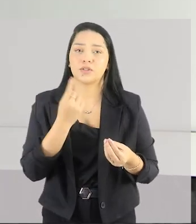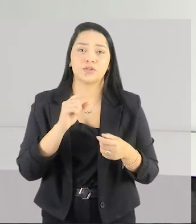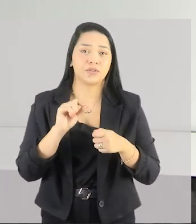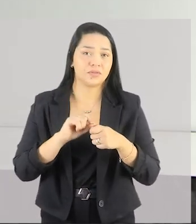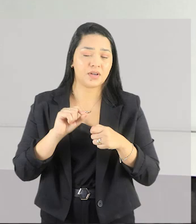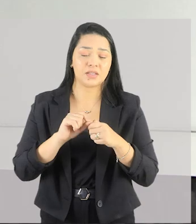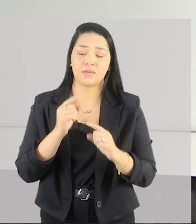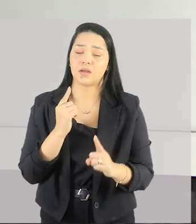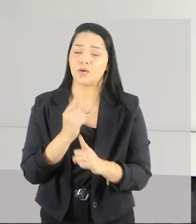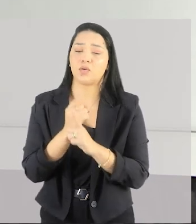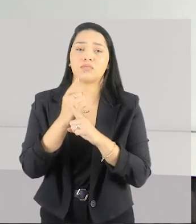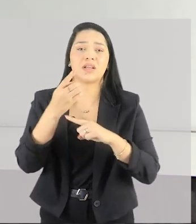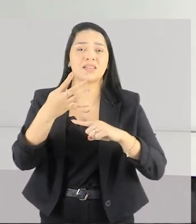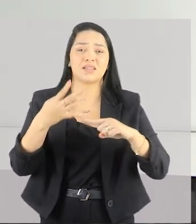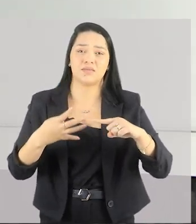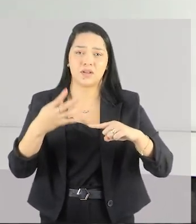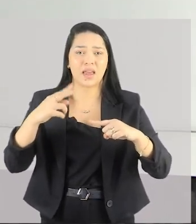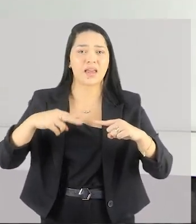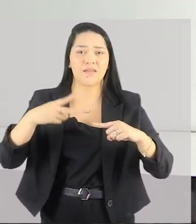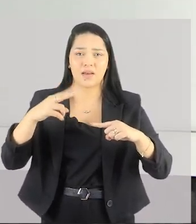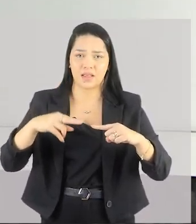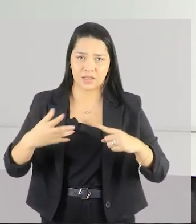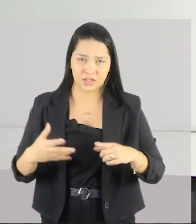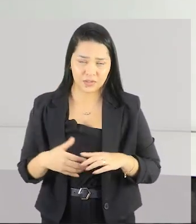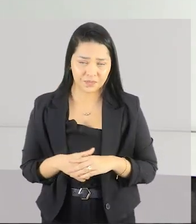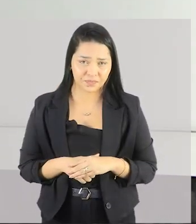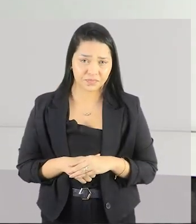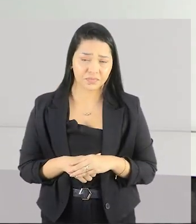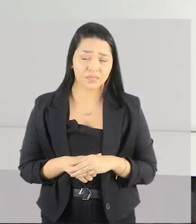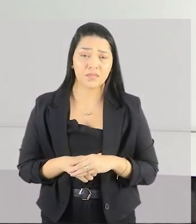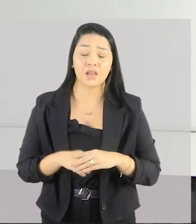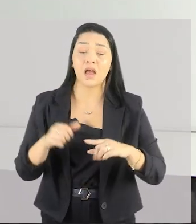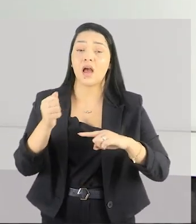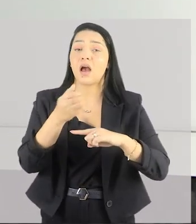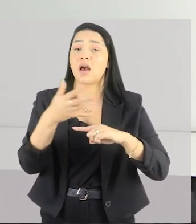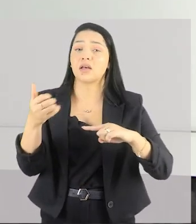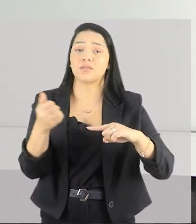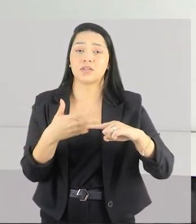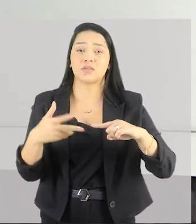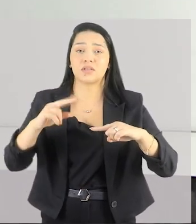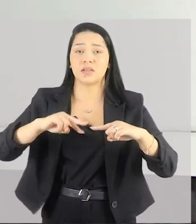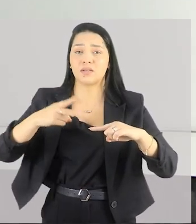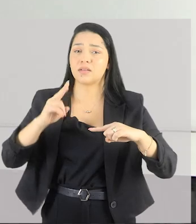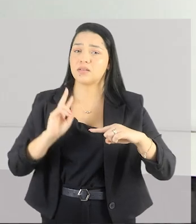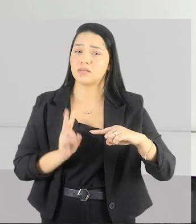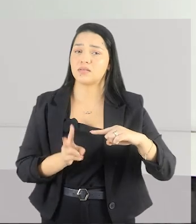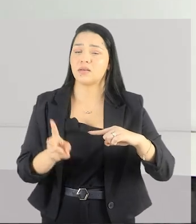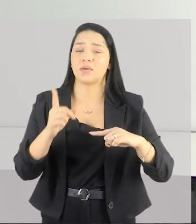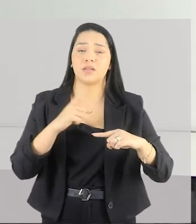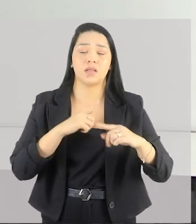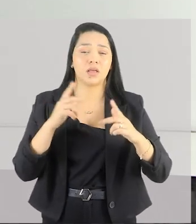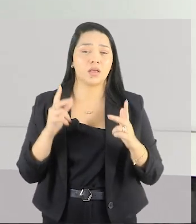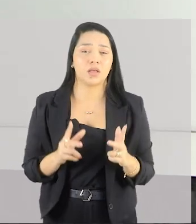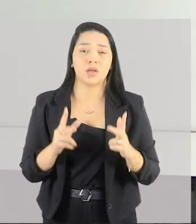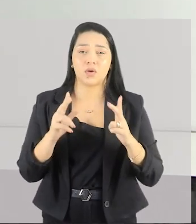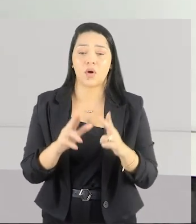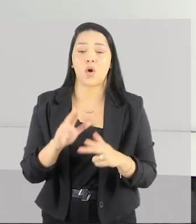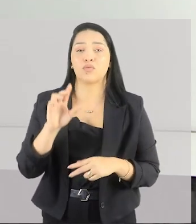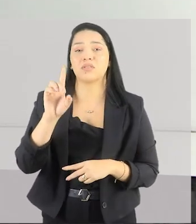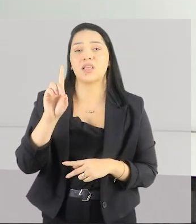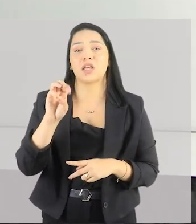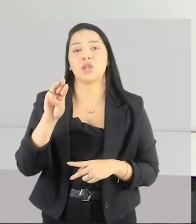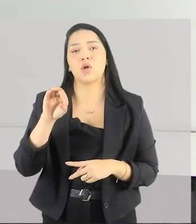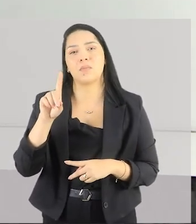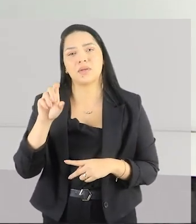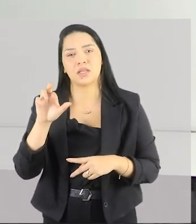fazemos para encontrar essas frações equivalentes? As frações equivalentes, elas sempre terão o mesmo denominador,